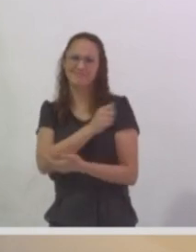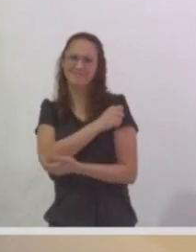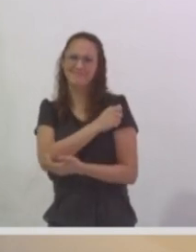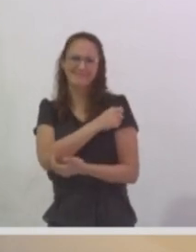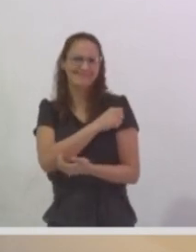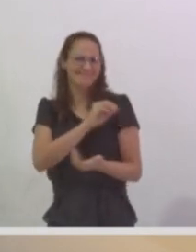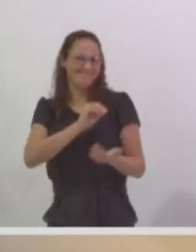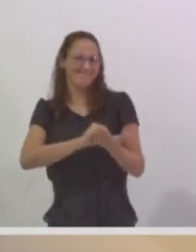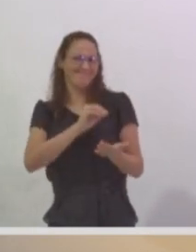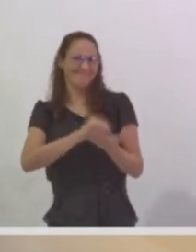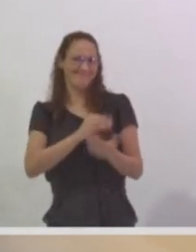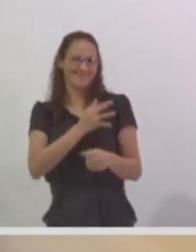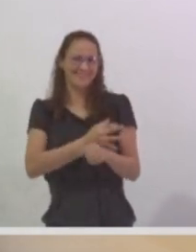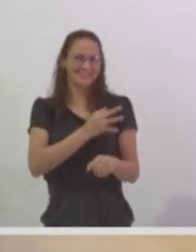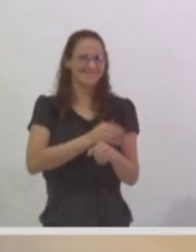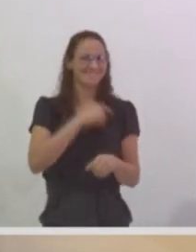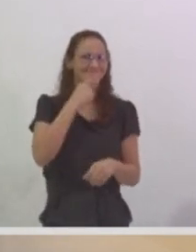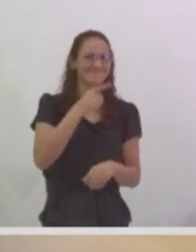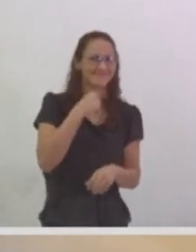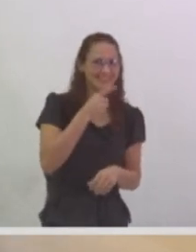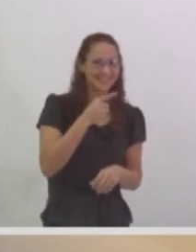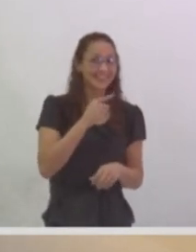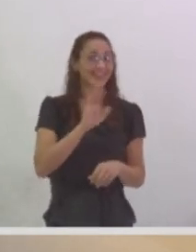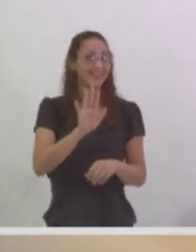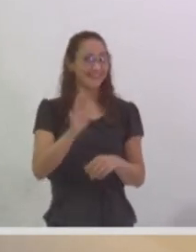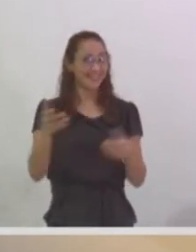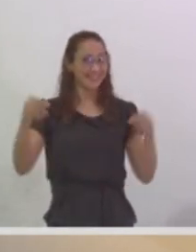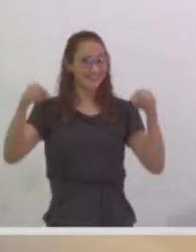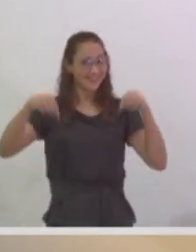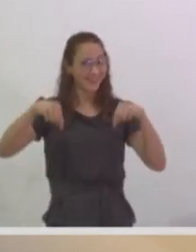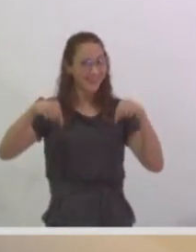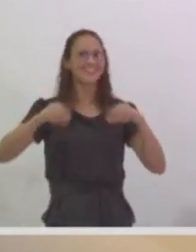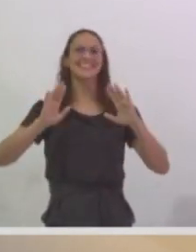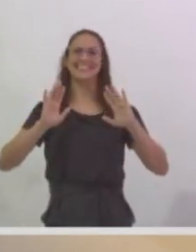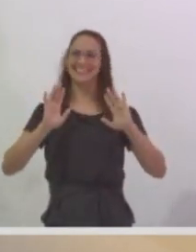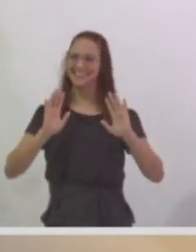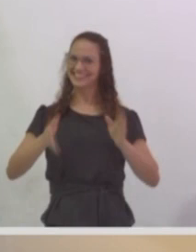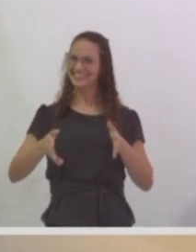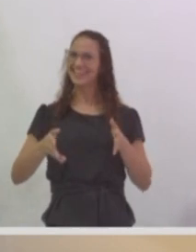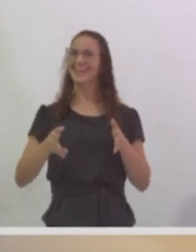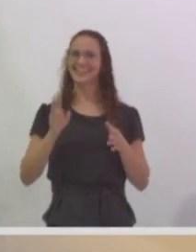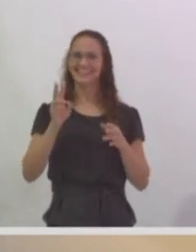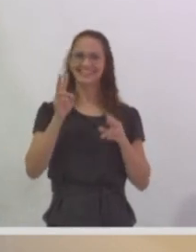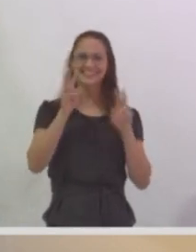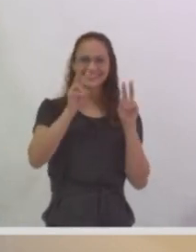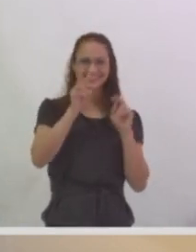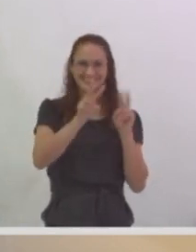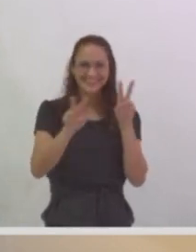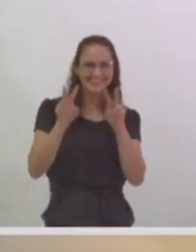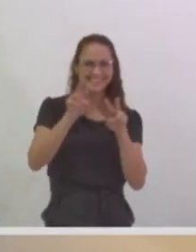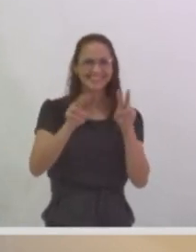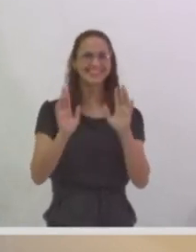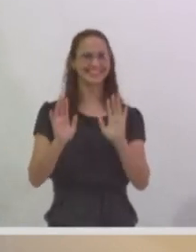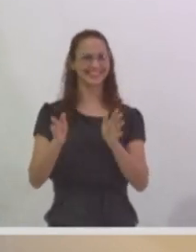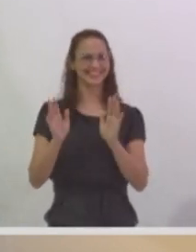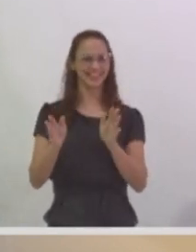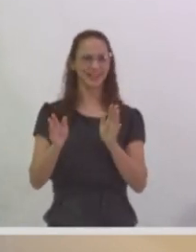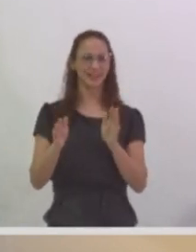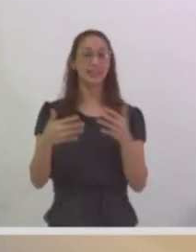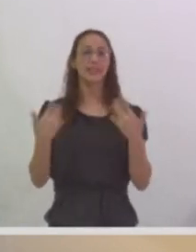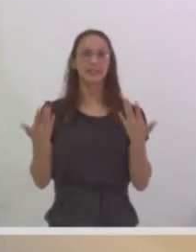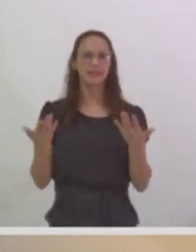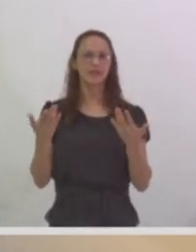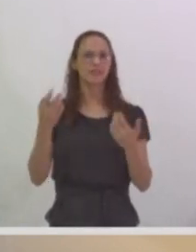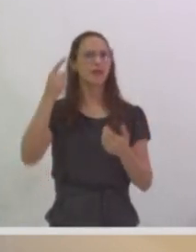antenados, já estão participando e já estão assistindo. Porém, vamos fazer o seguinte então, vamos rever rapidamente